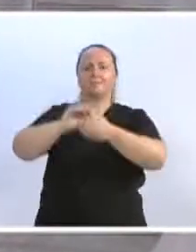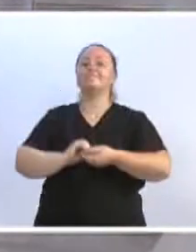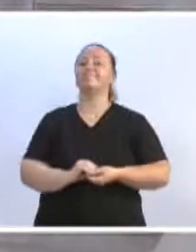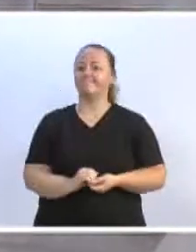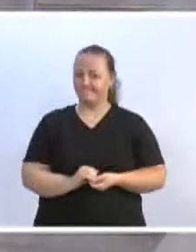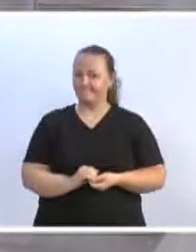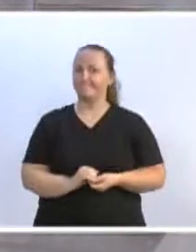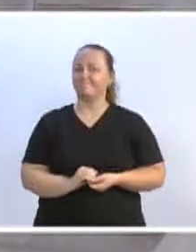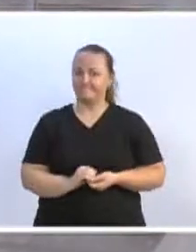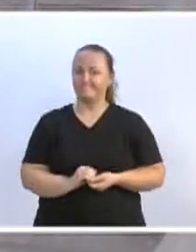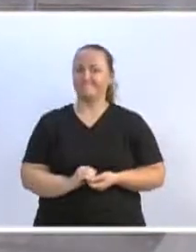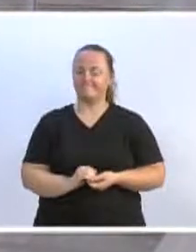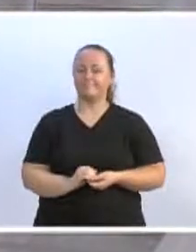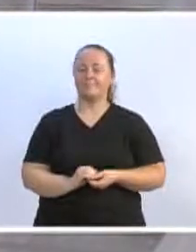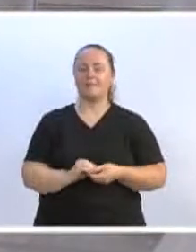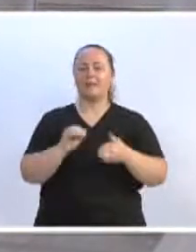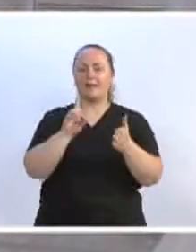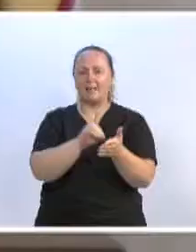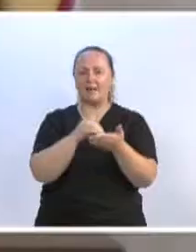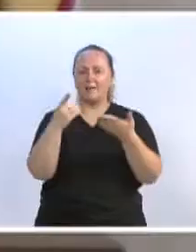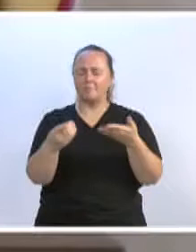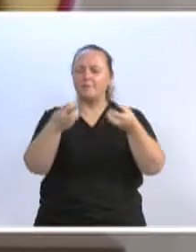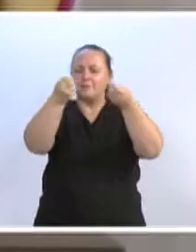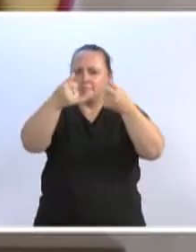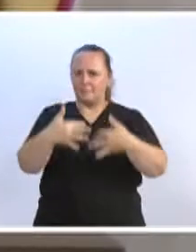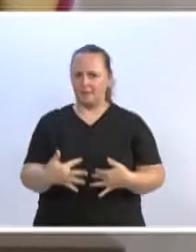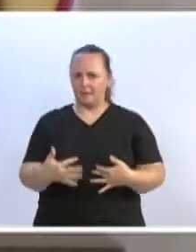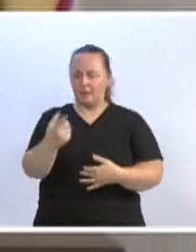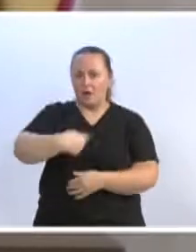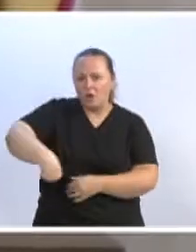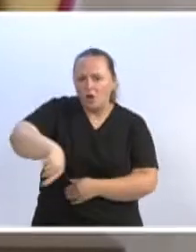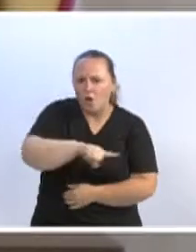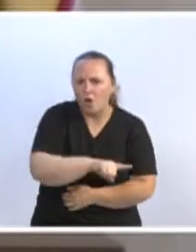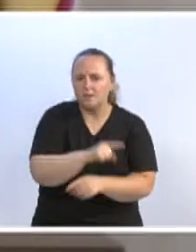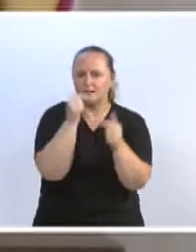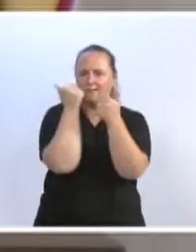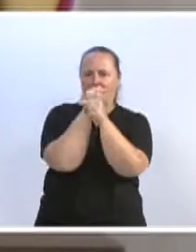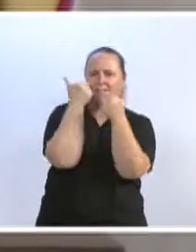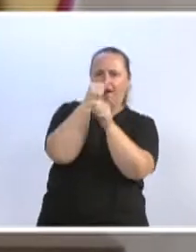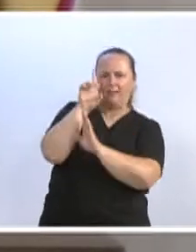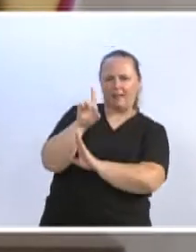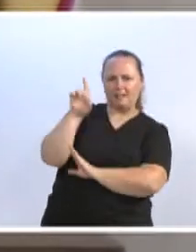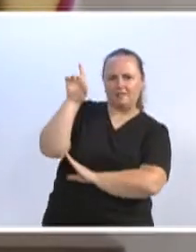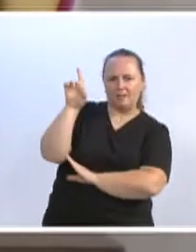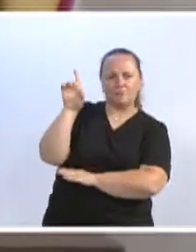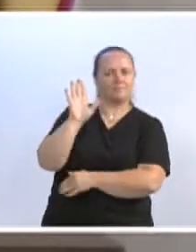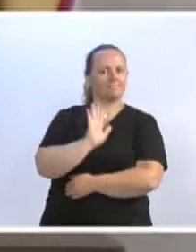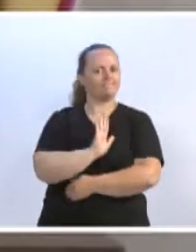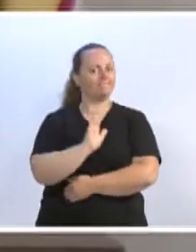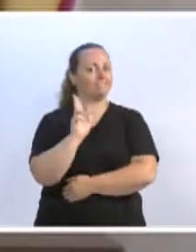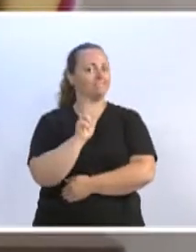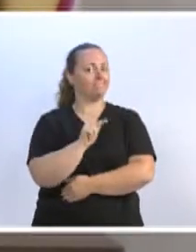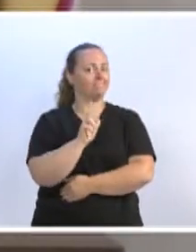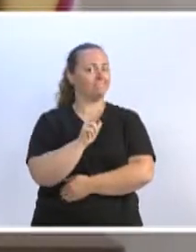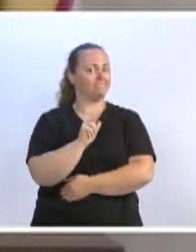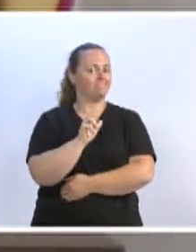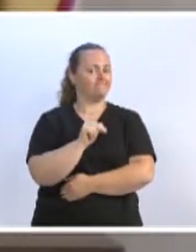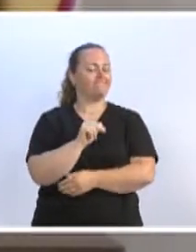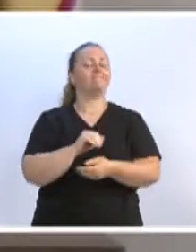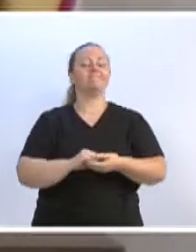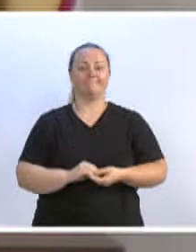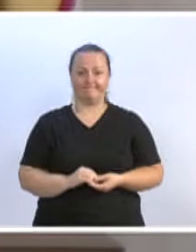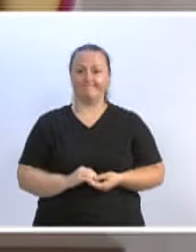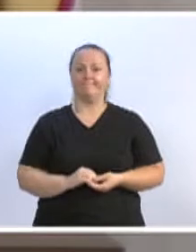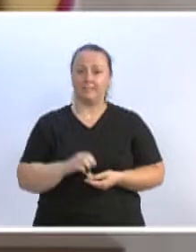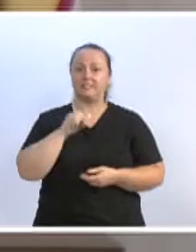6 e 7 diz que de Deus não se zomba. Tudo que o homem plantar, ele vai